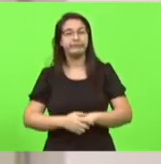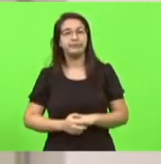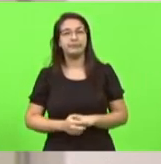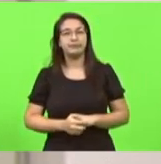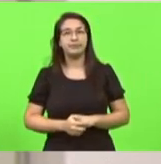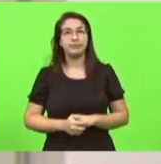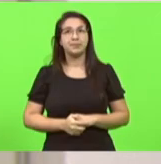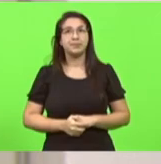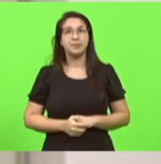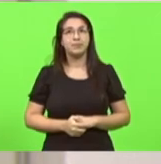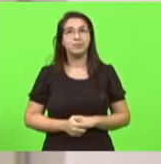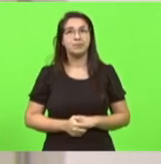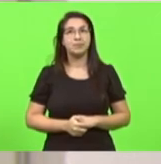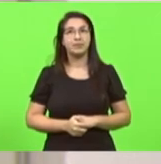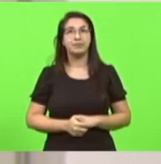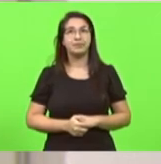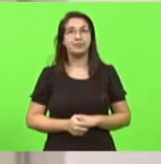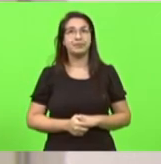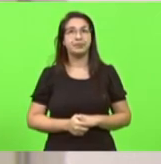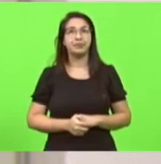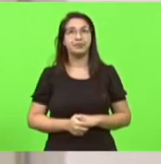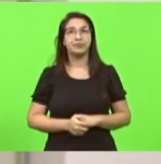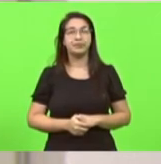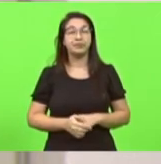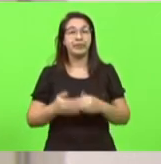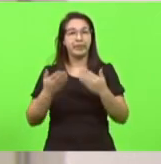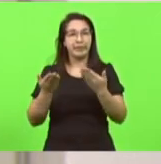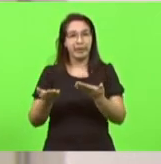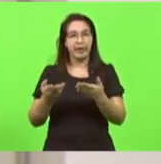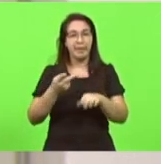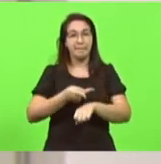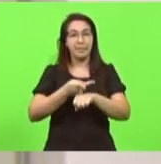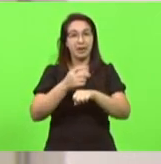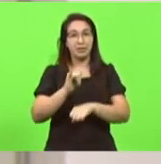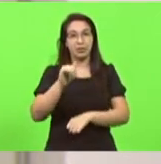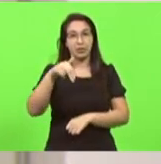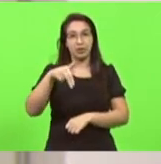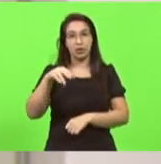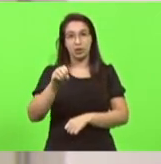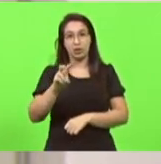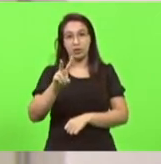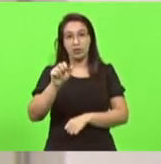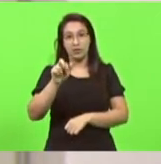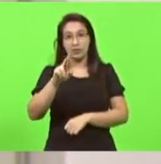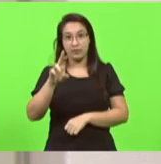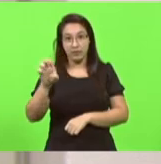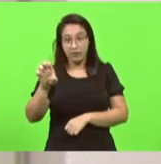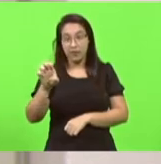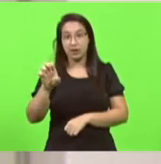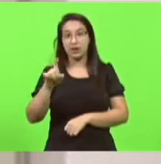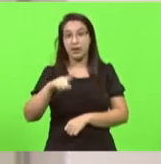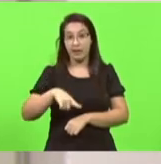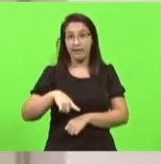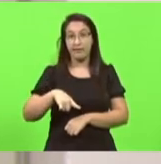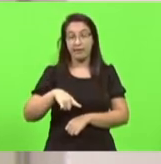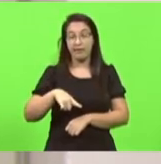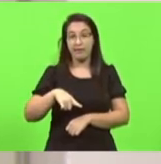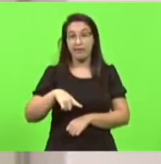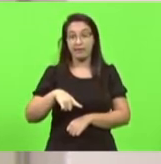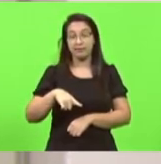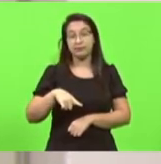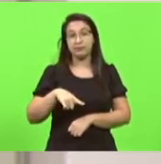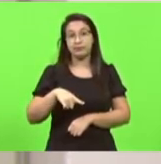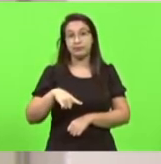E essa nova experiência do Inovare é mais uma grande